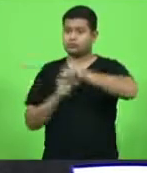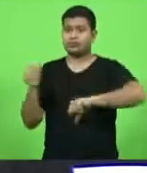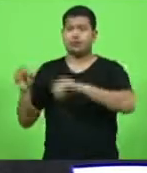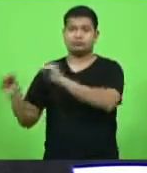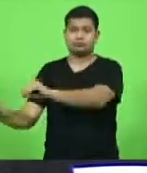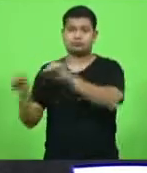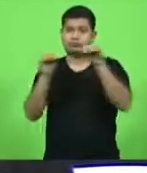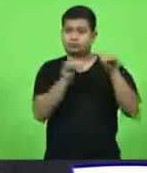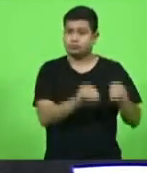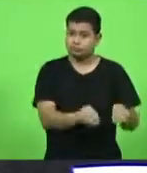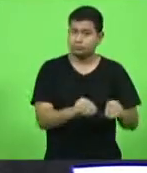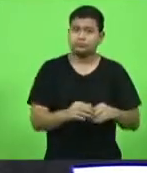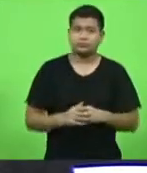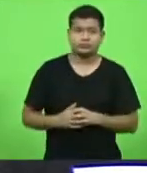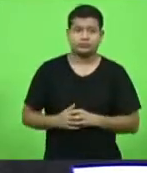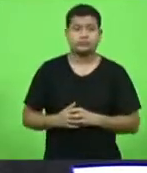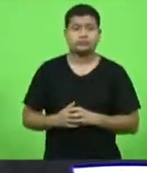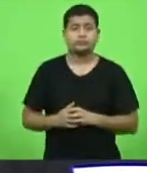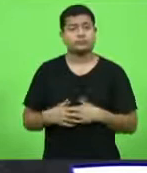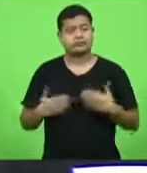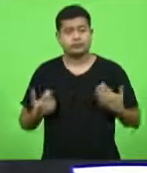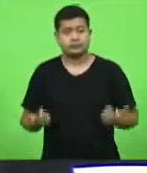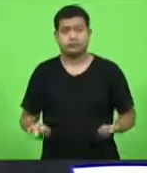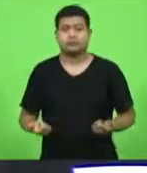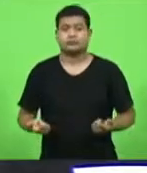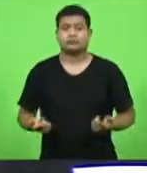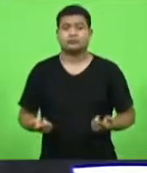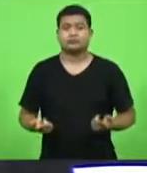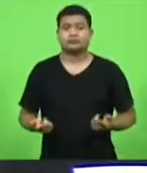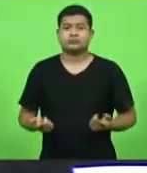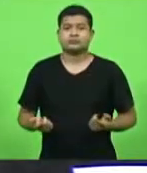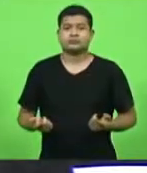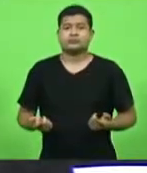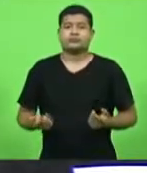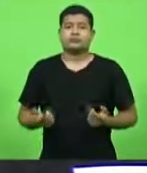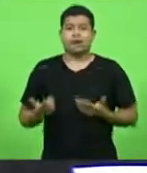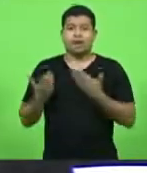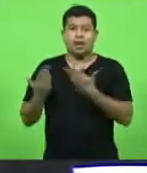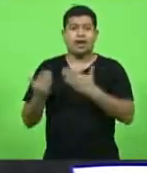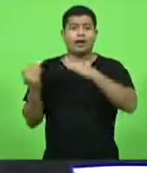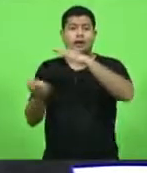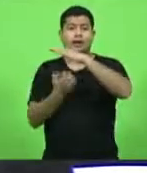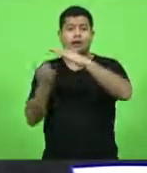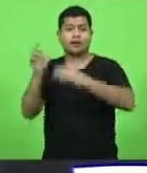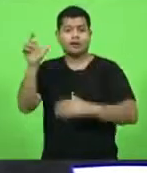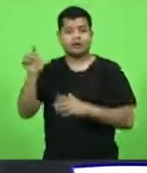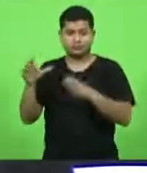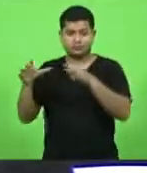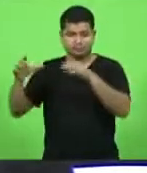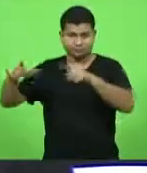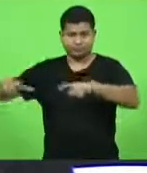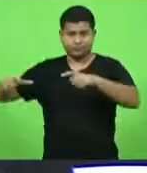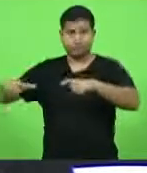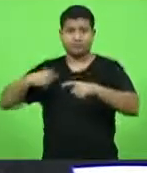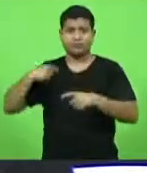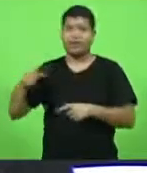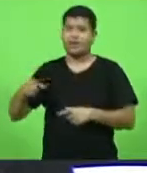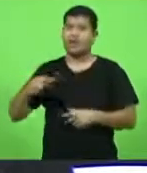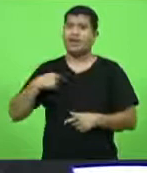local aquela base pois bem e a empresa ela está devidamente